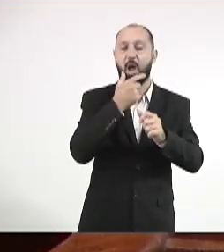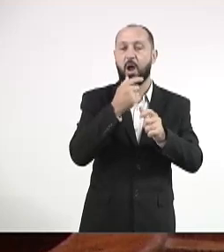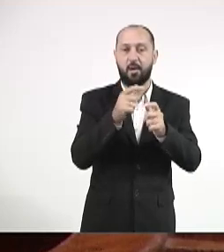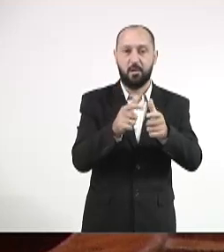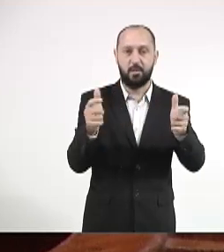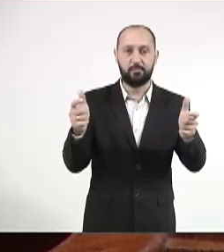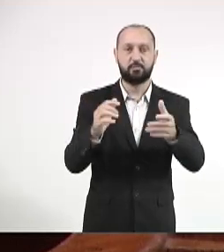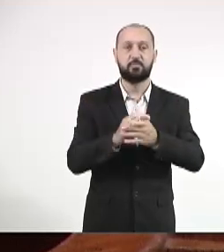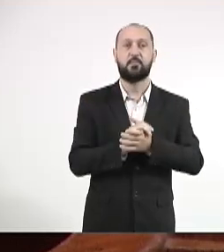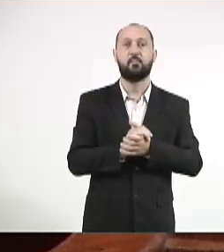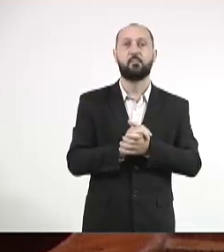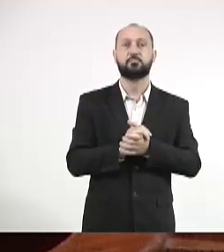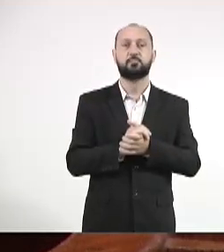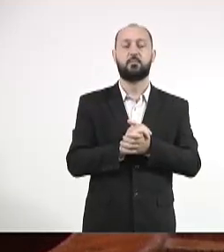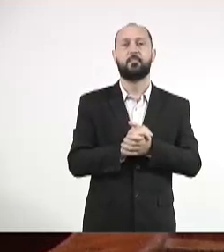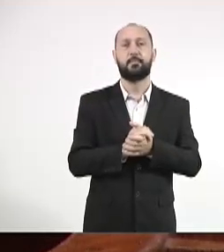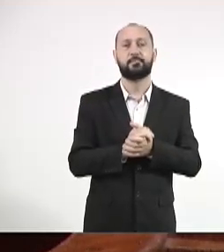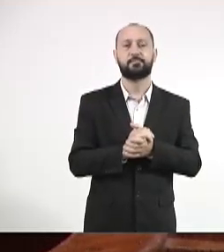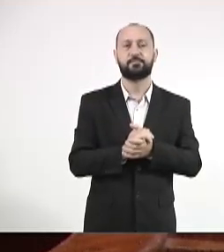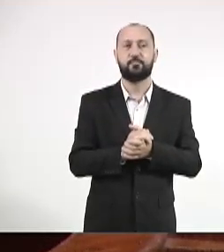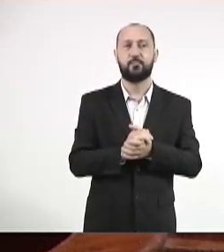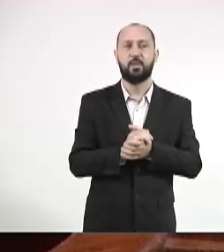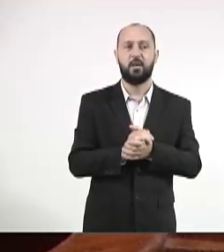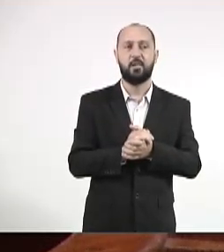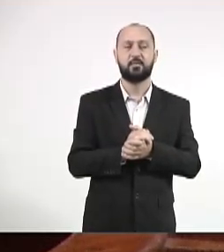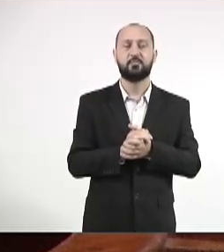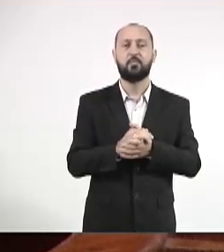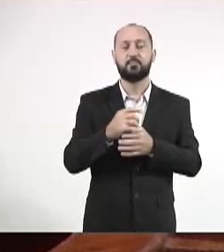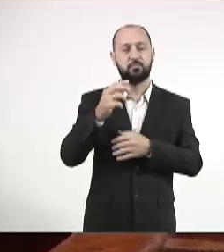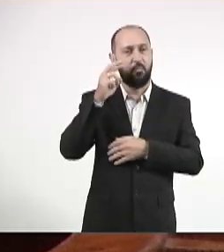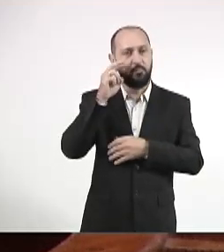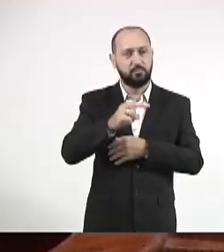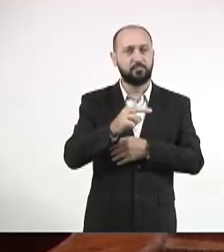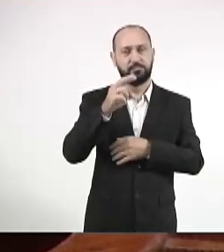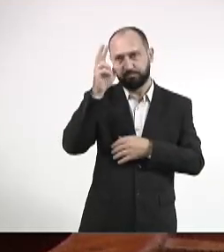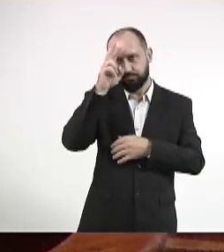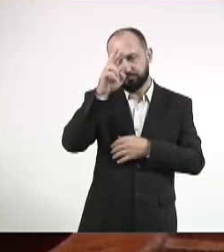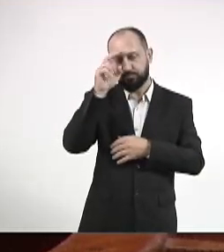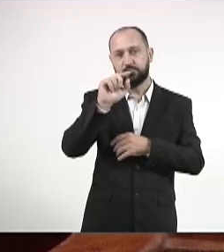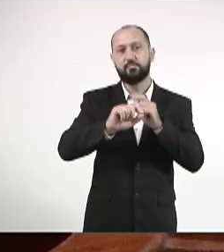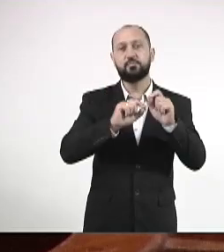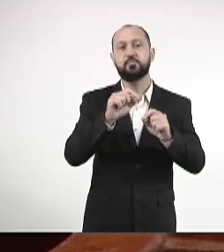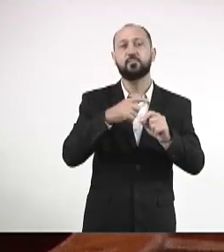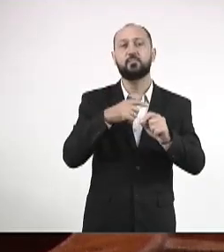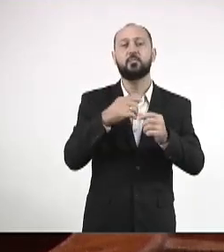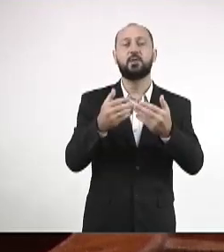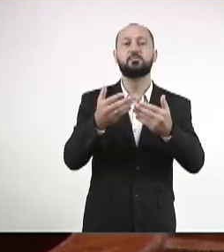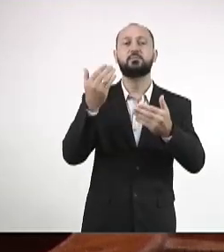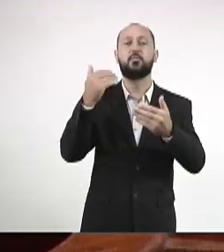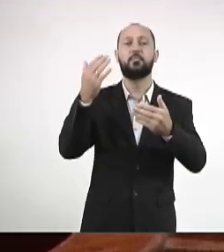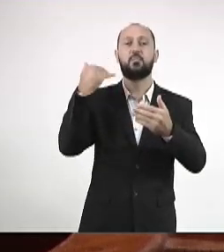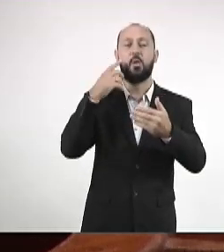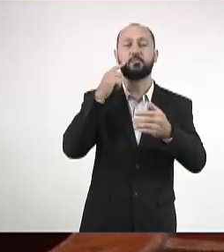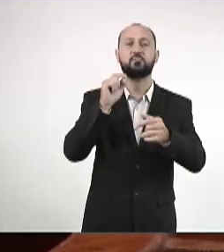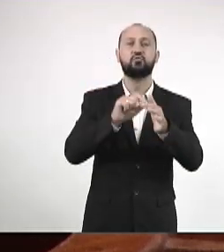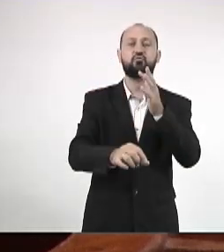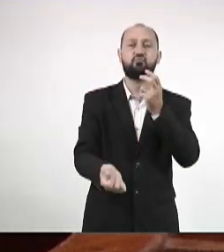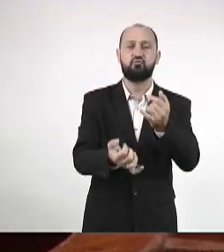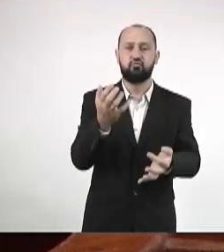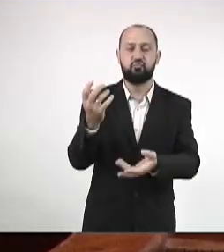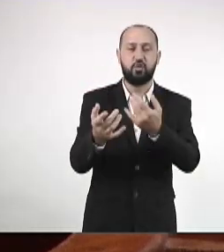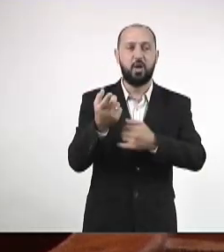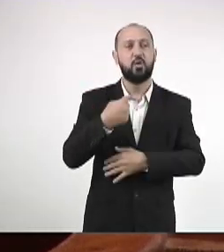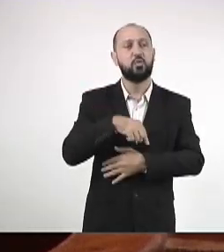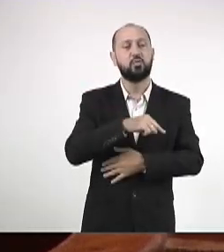homens. Nós, quando olhamos para a história, a gente observa que desde o período da Inquisição,